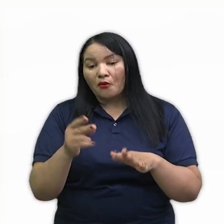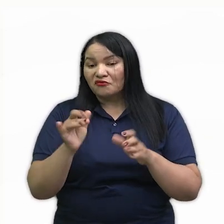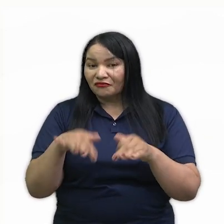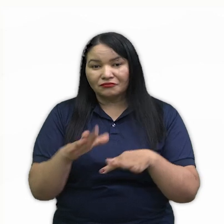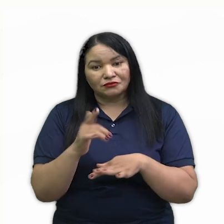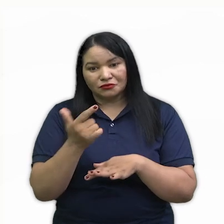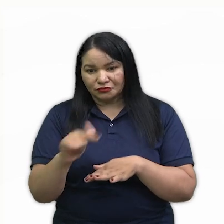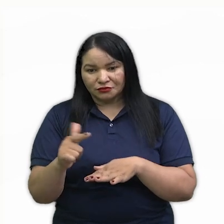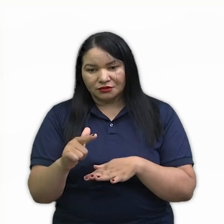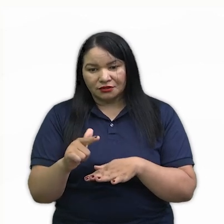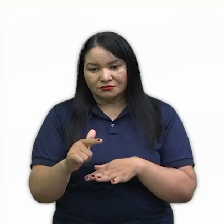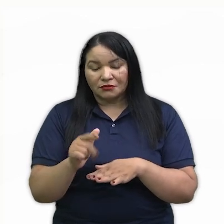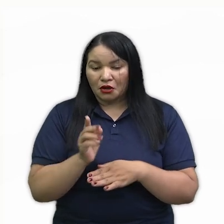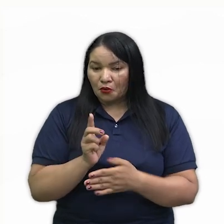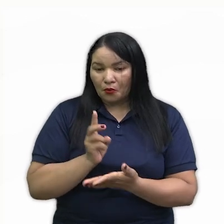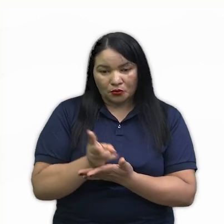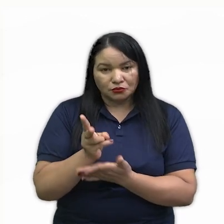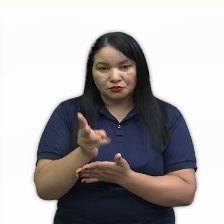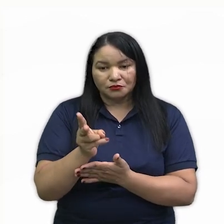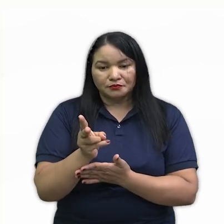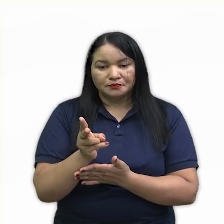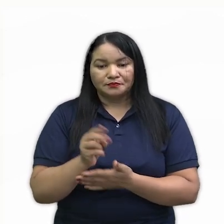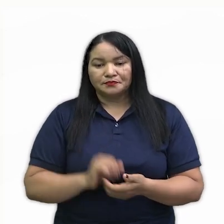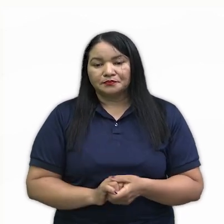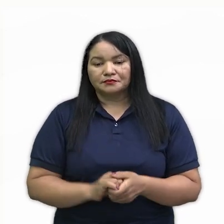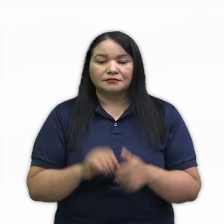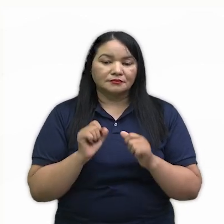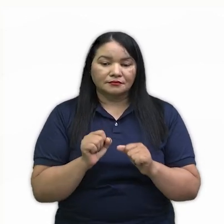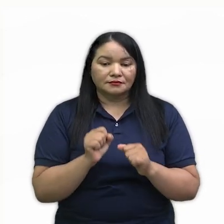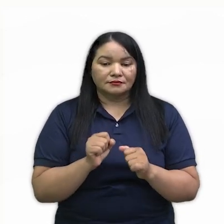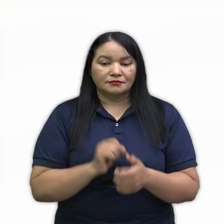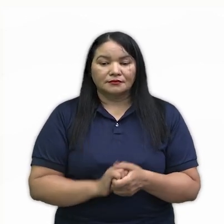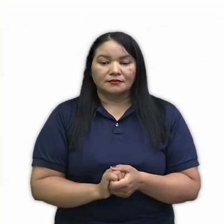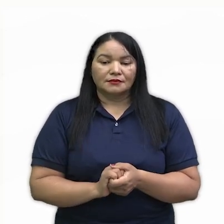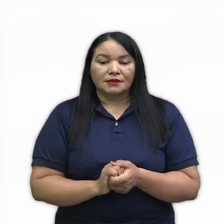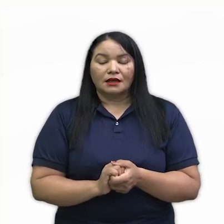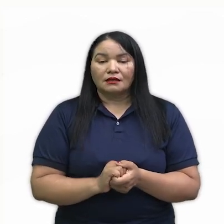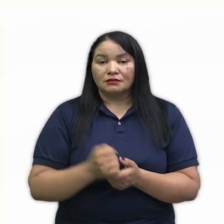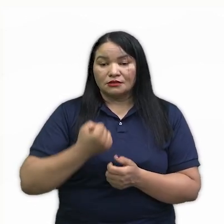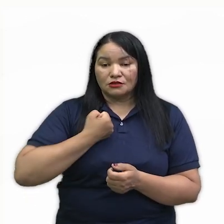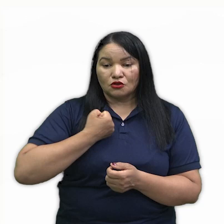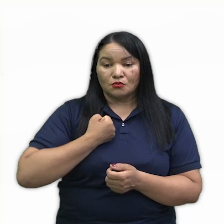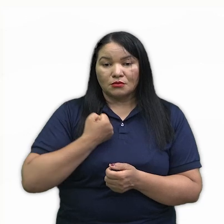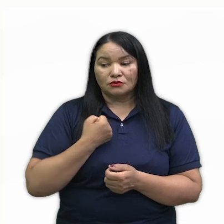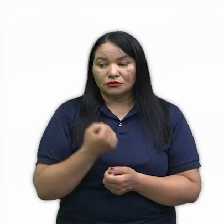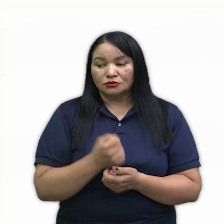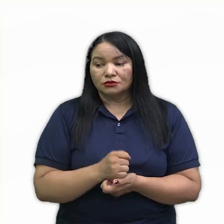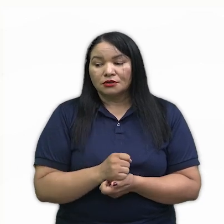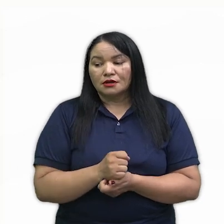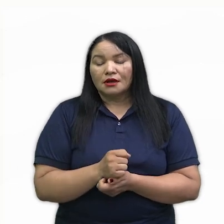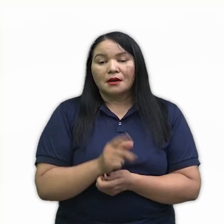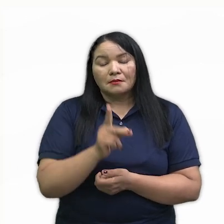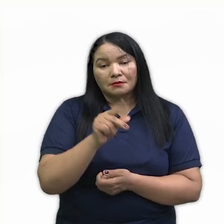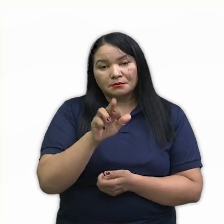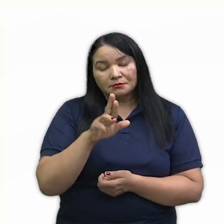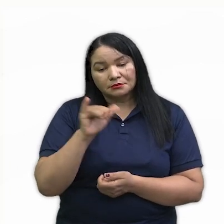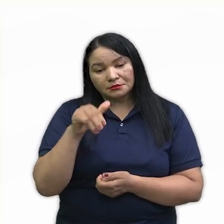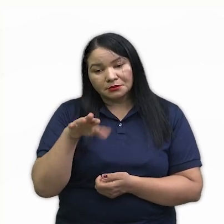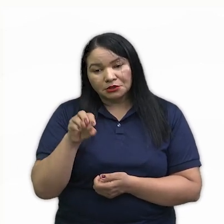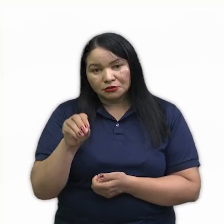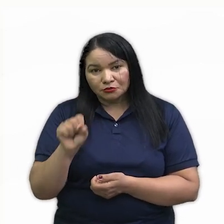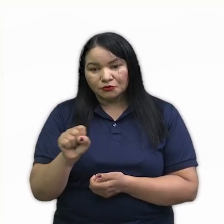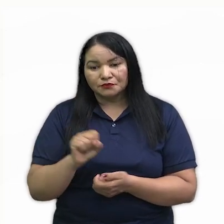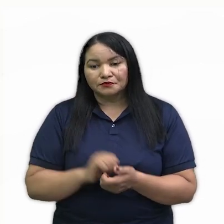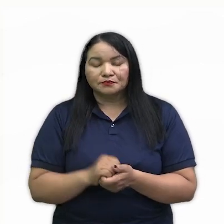tá? Finitas ou infinitas. Sequência de números primos é infinita. Quais são os números primos,